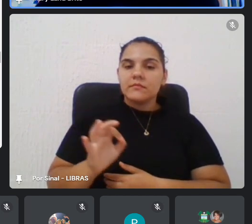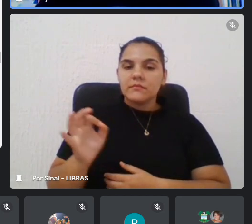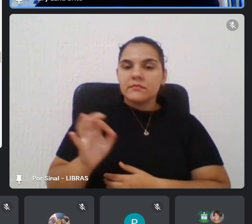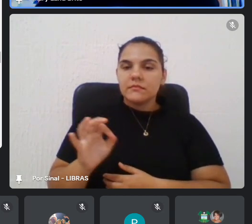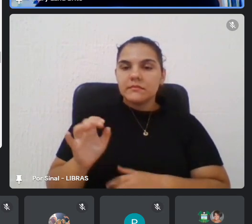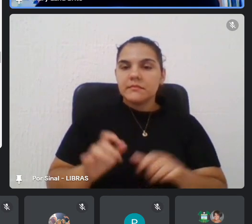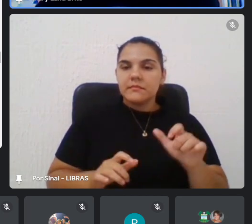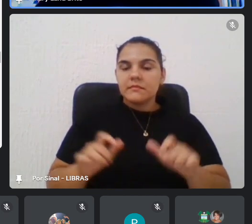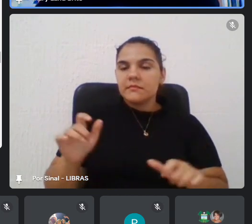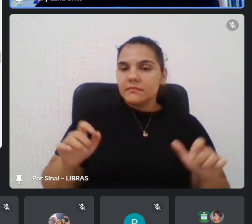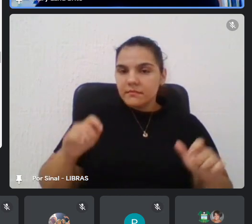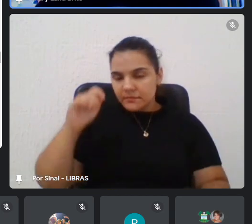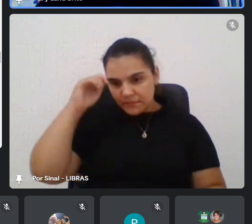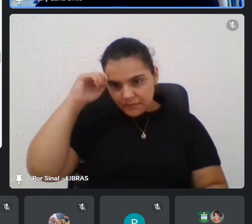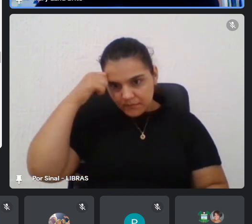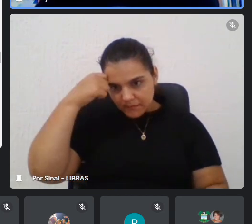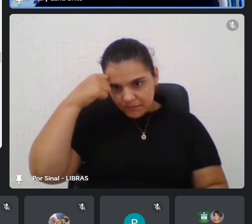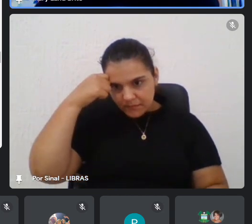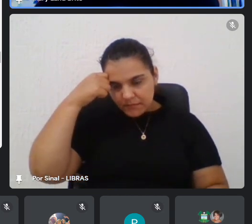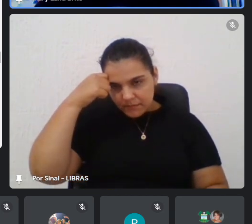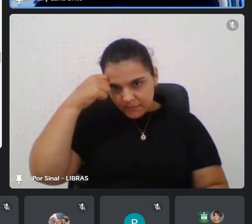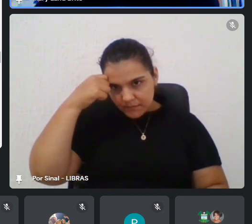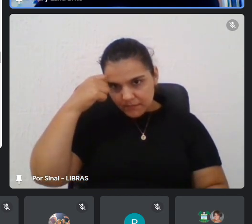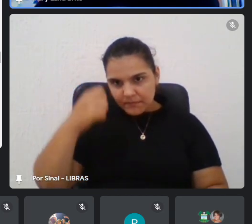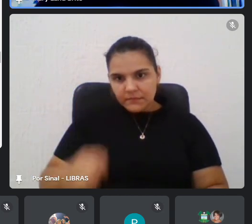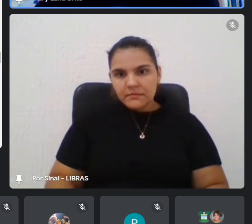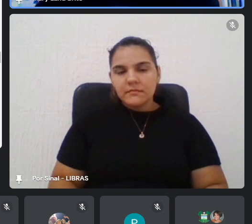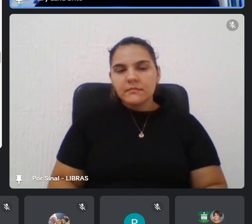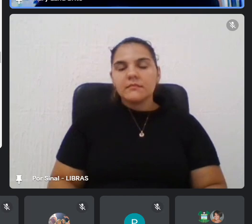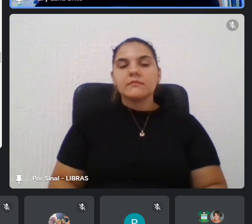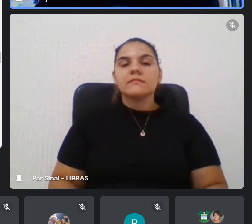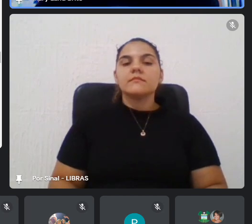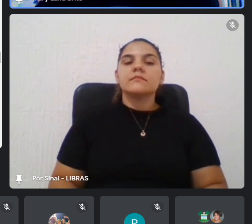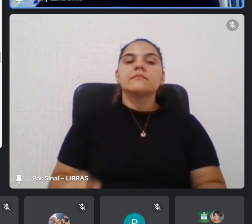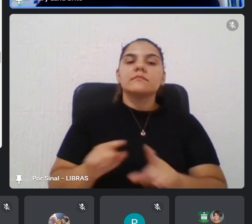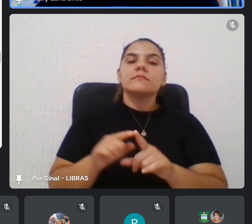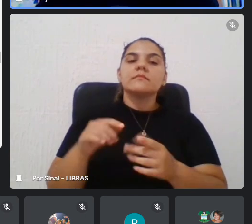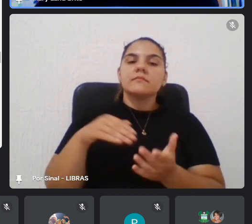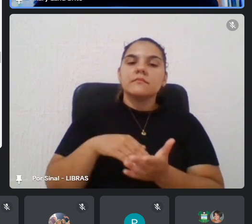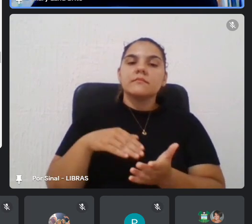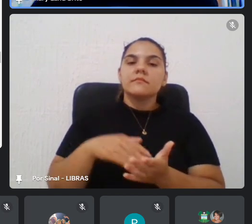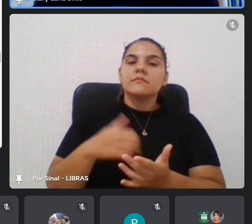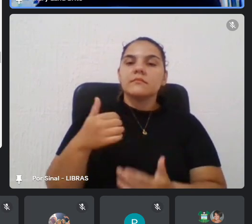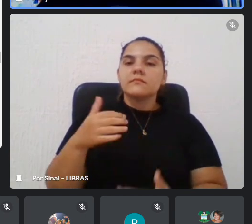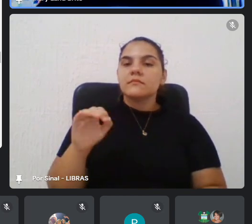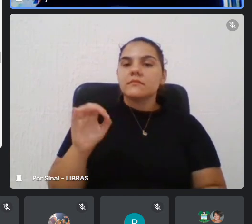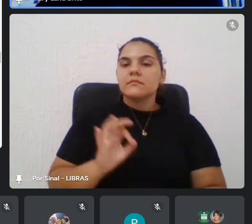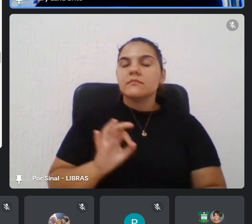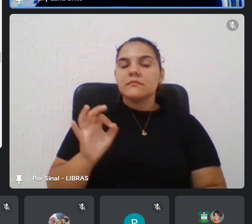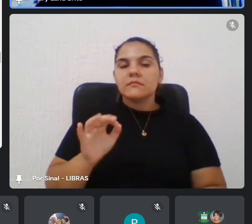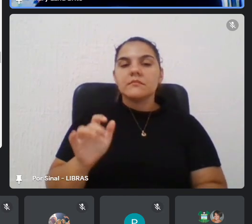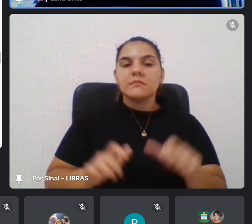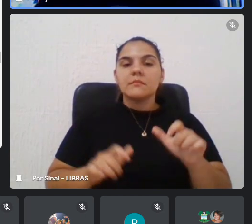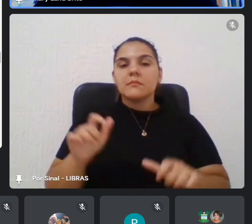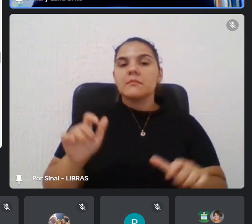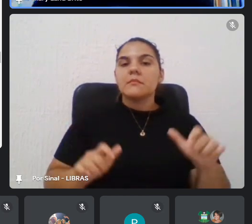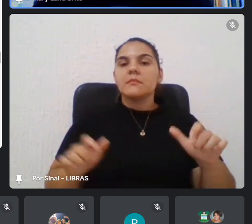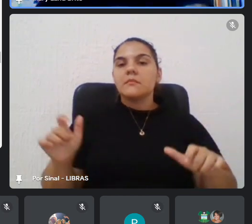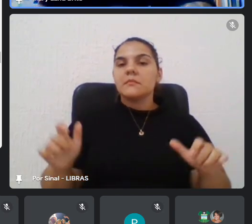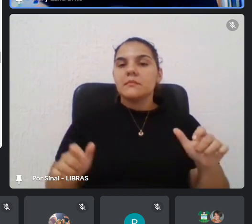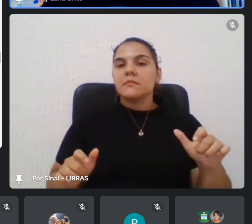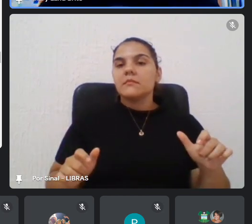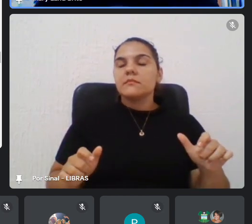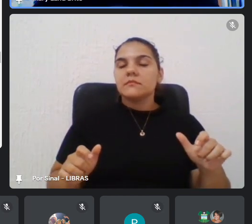negras, no caso, pretos e pretas, no mínimo, 10% para pessoas indígenas, e